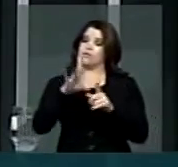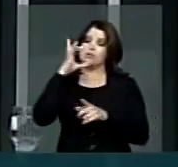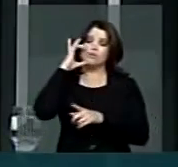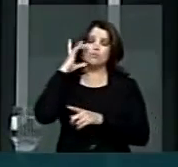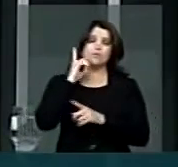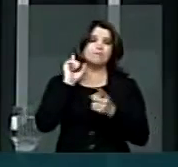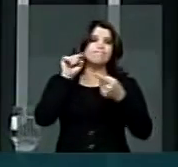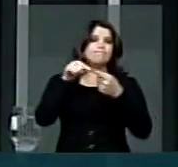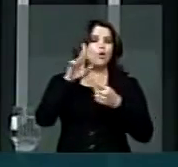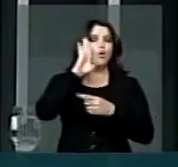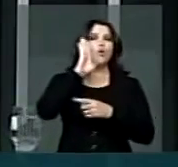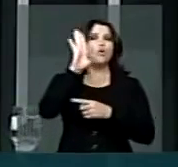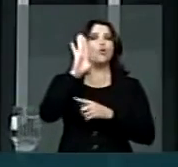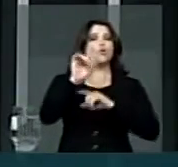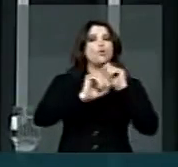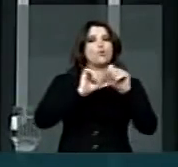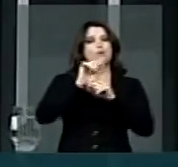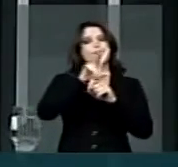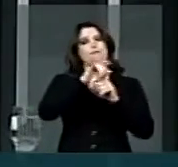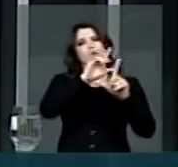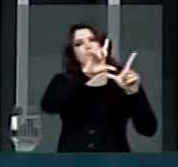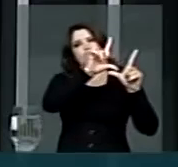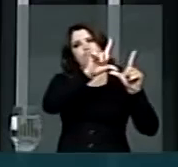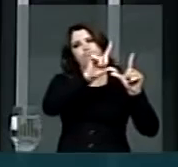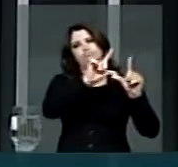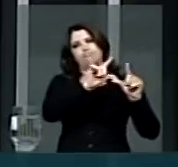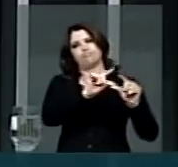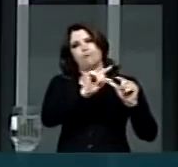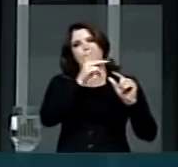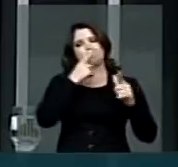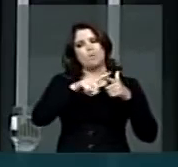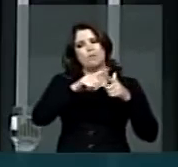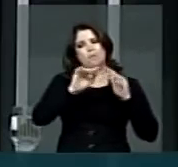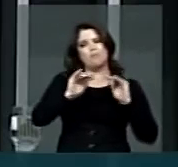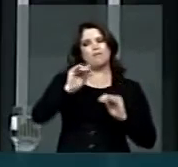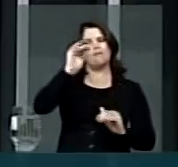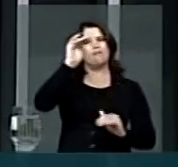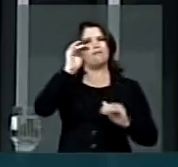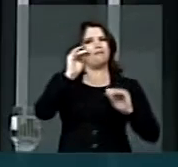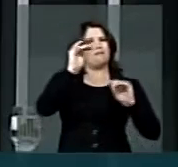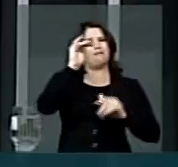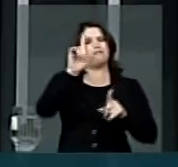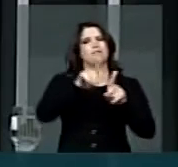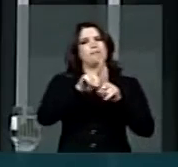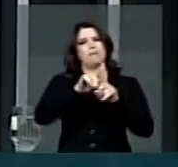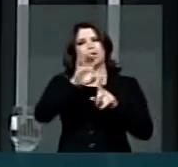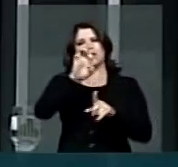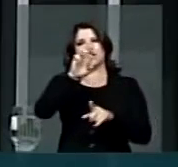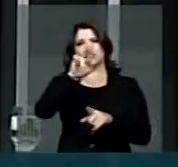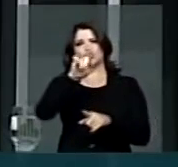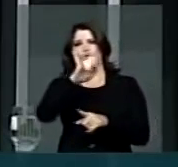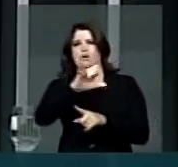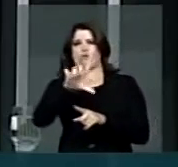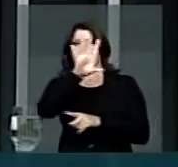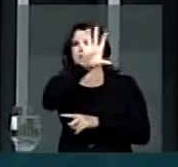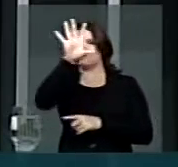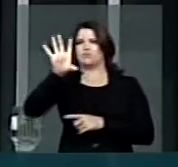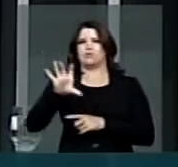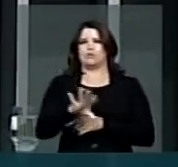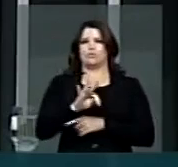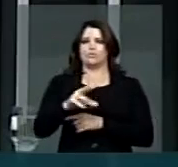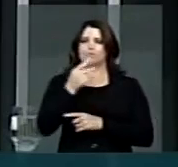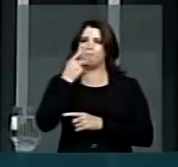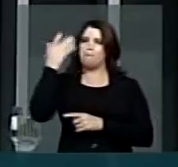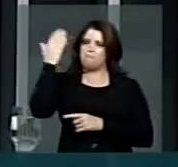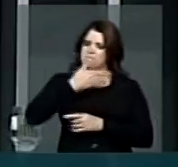como principal objetivo reduzir as desigualdades sociais e as desigualdades regionais. E ao fazer isso, comprova-se